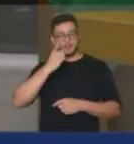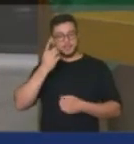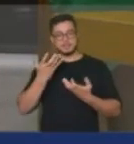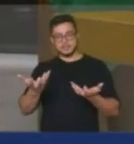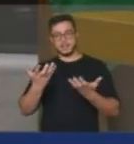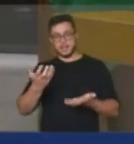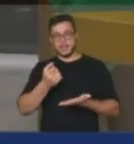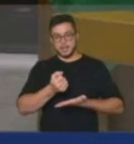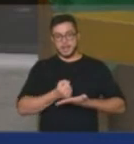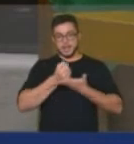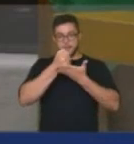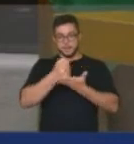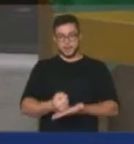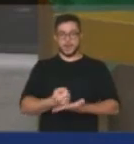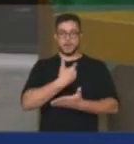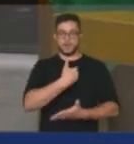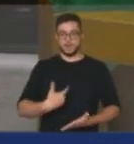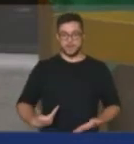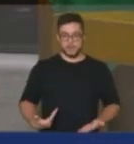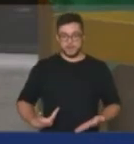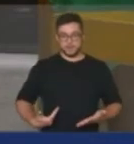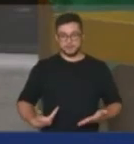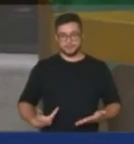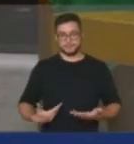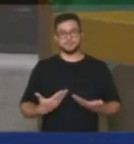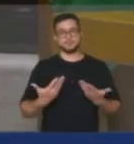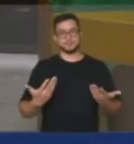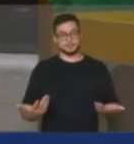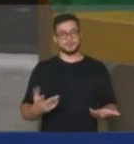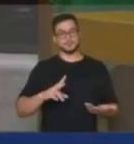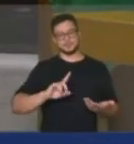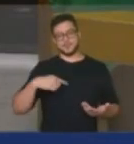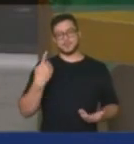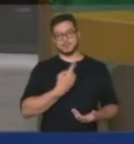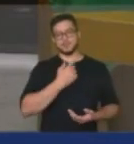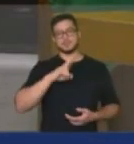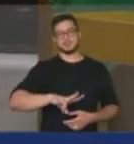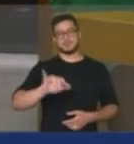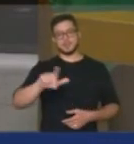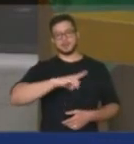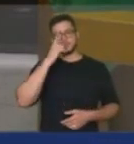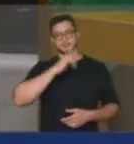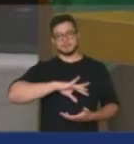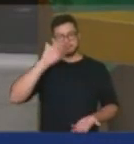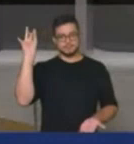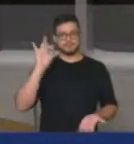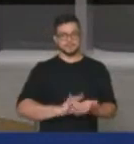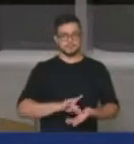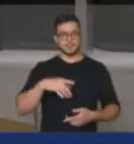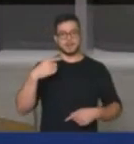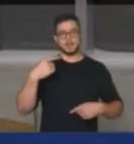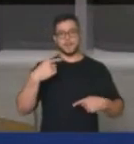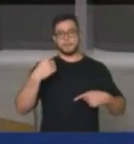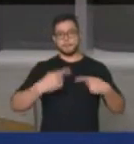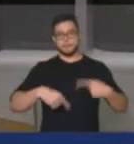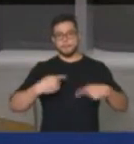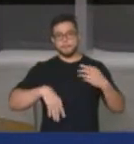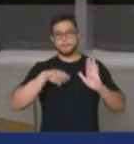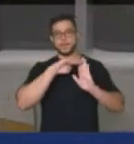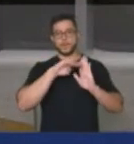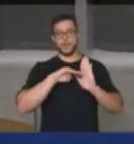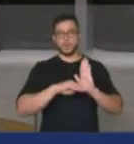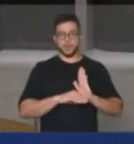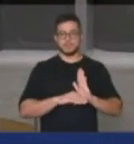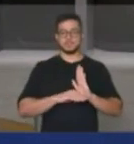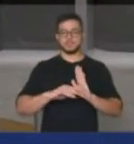com independência desse poder, obviamente, políticas públicas que a gente possa afirmar política com P